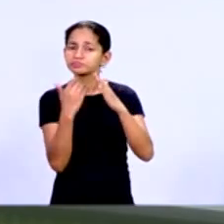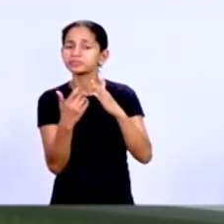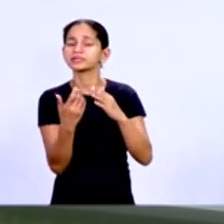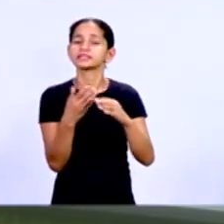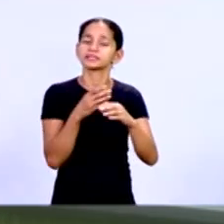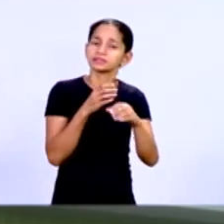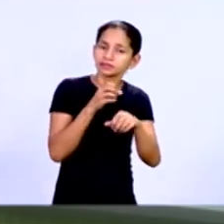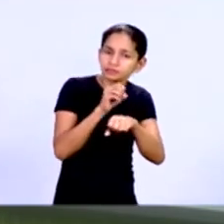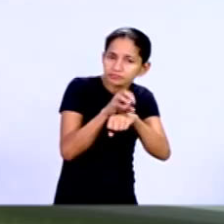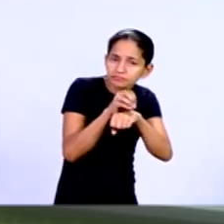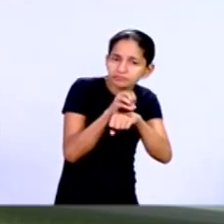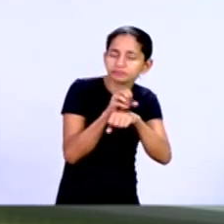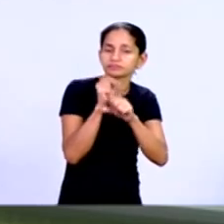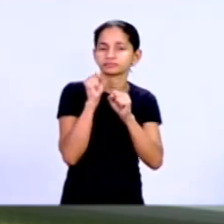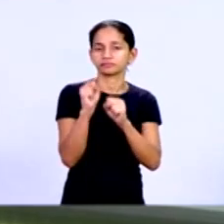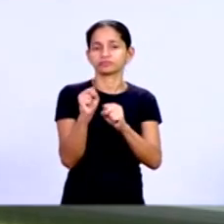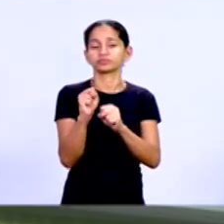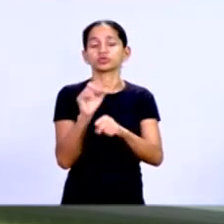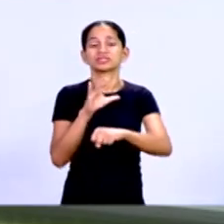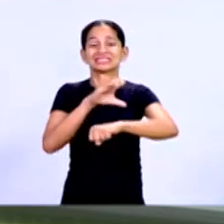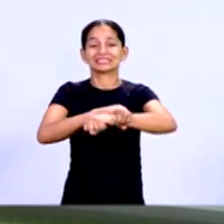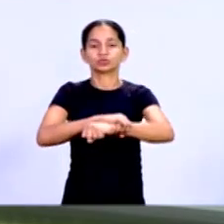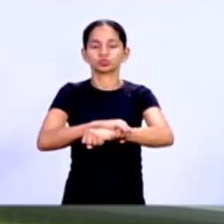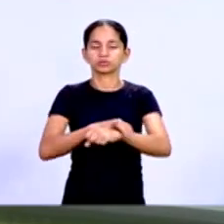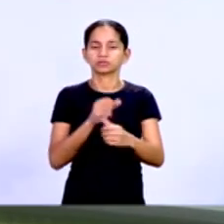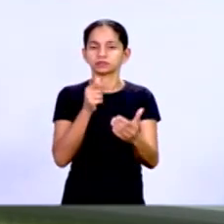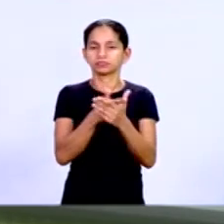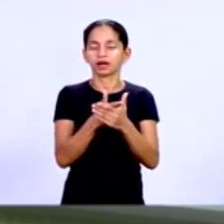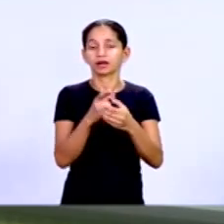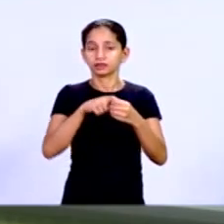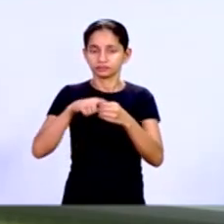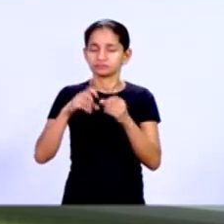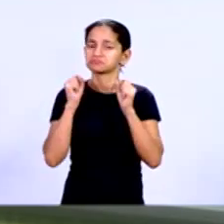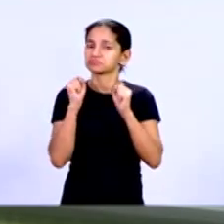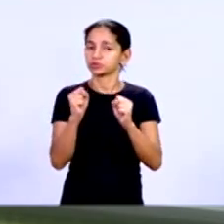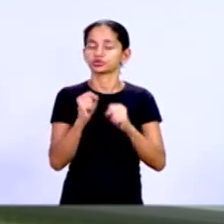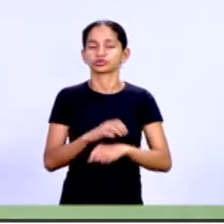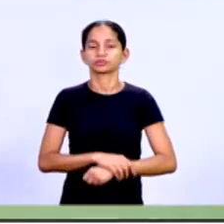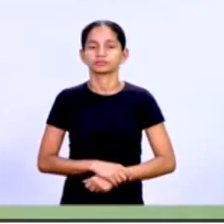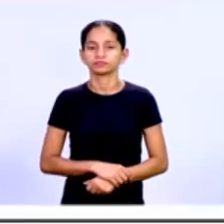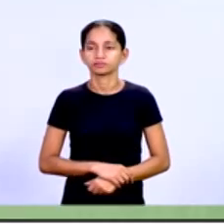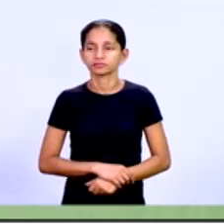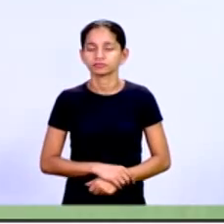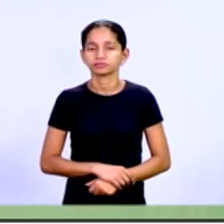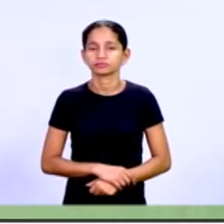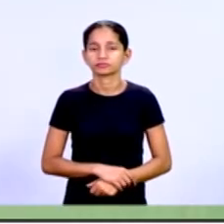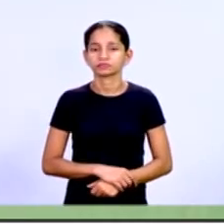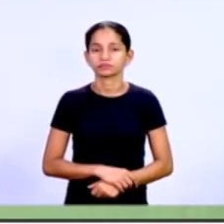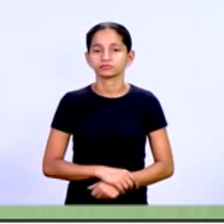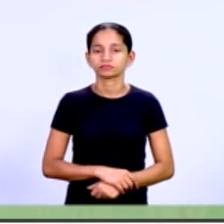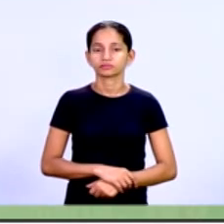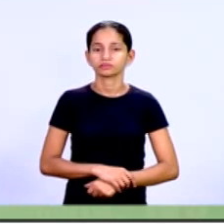procure sobre a melhor forma e mais segura de investimento. Vamos em frente.